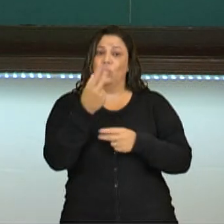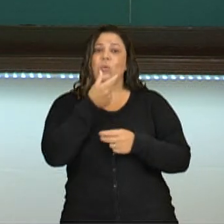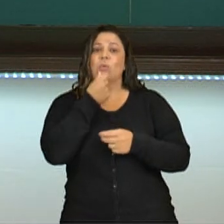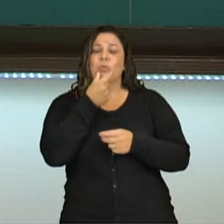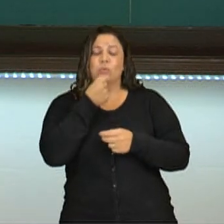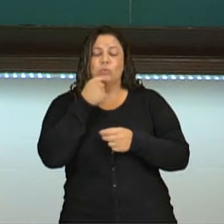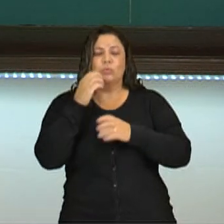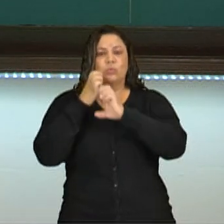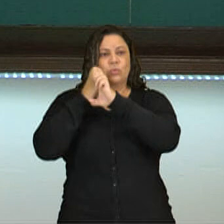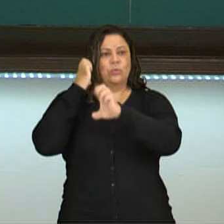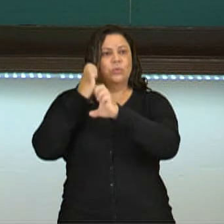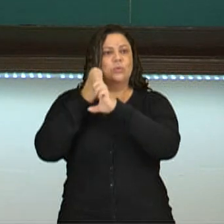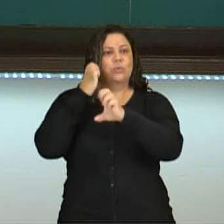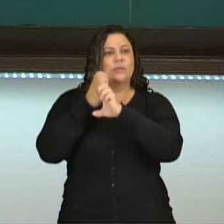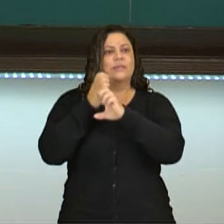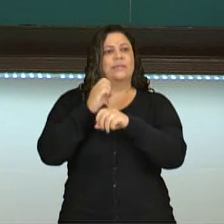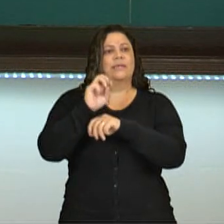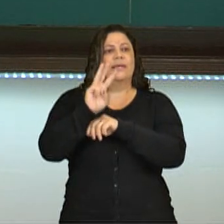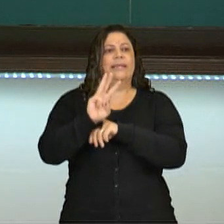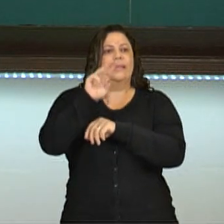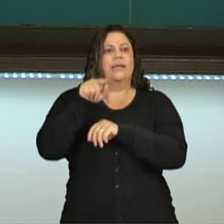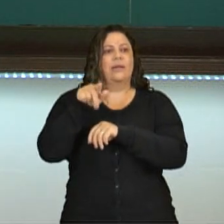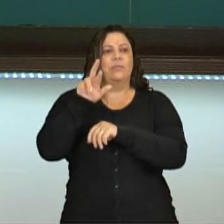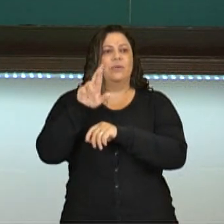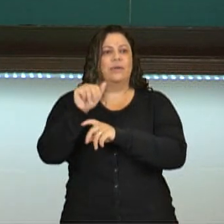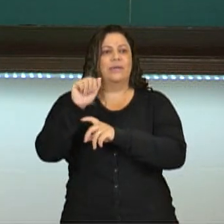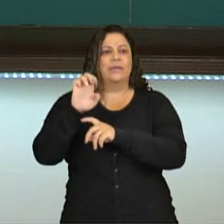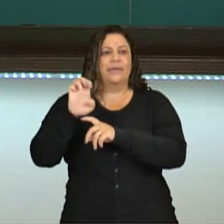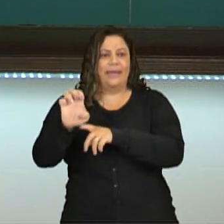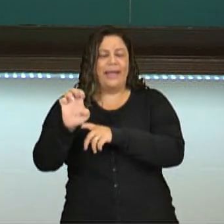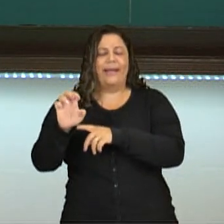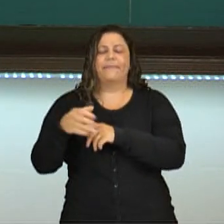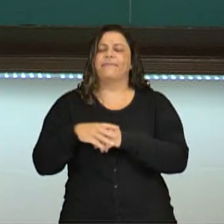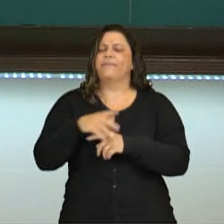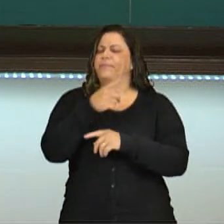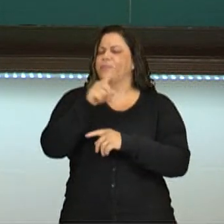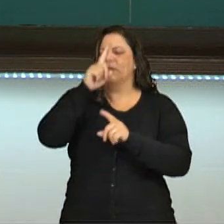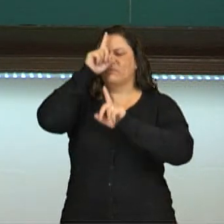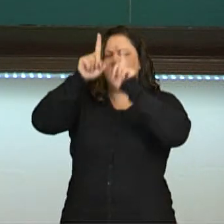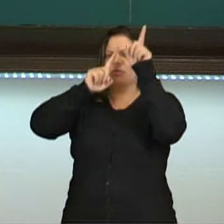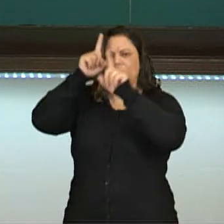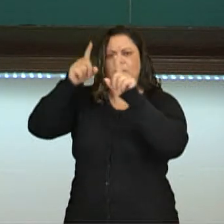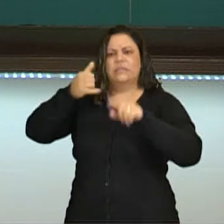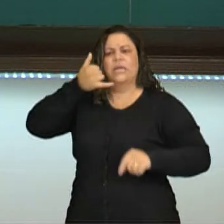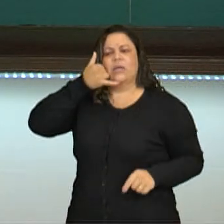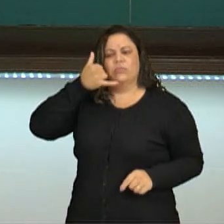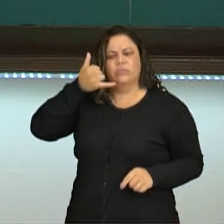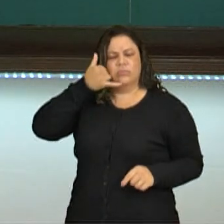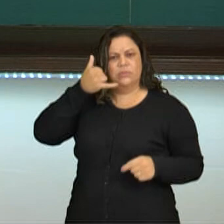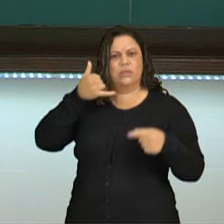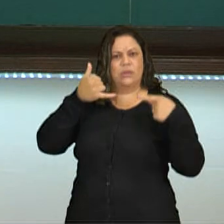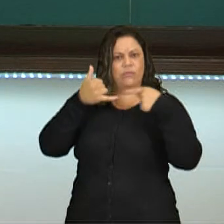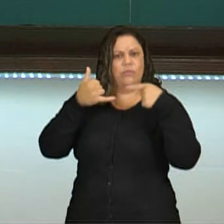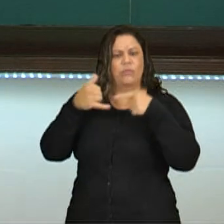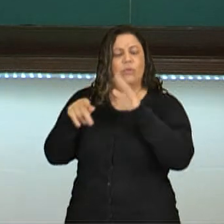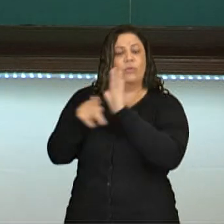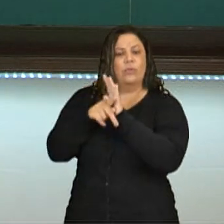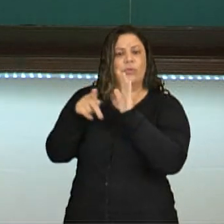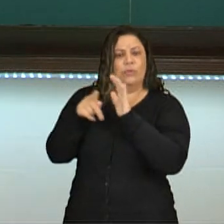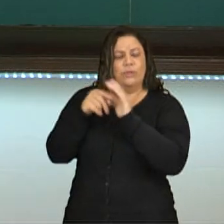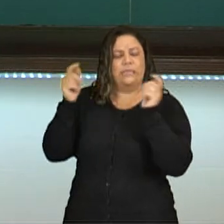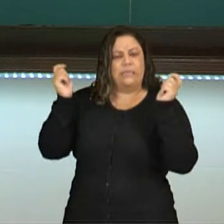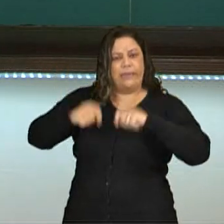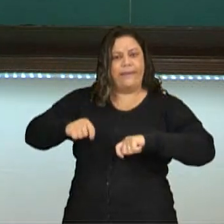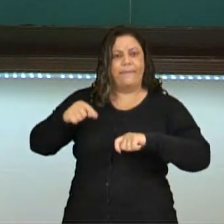ver com o telefone em si, mas tem a ver com a rede aonde ele vai funcionar.